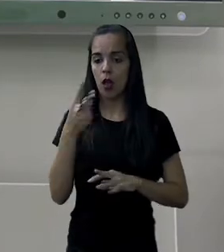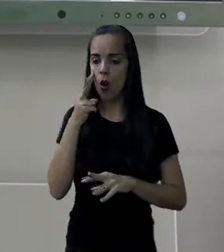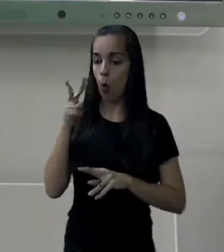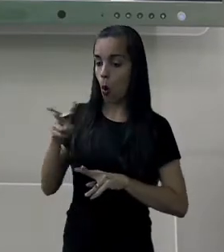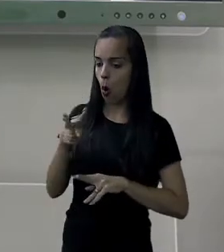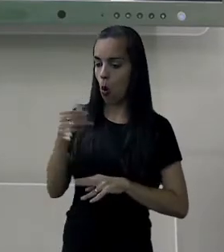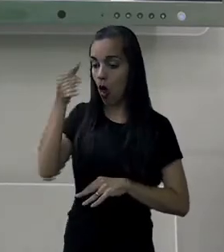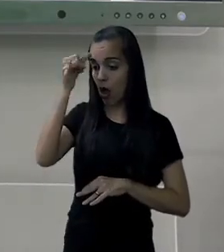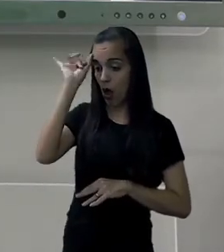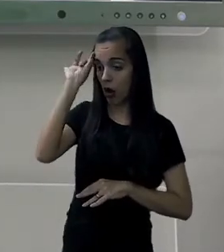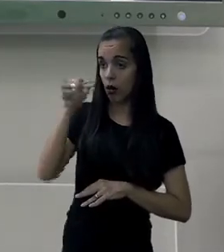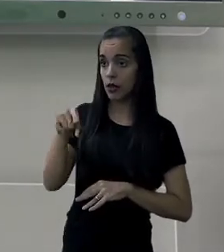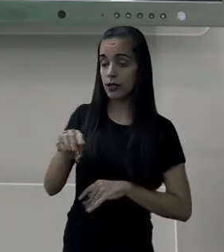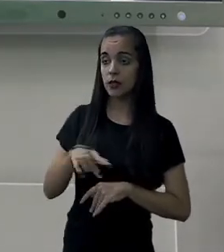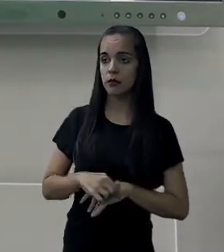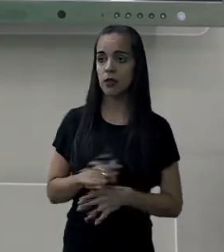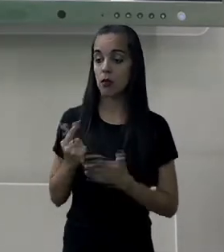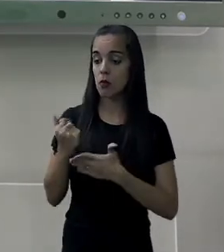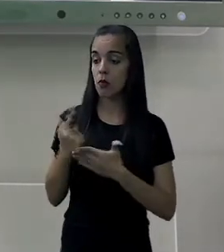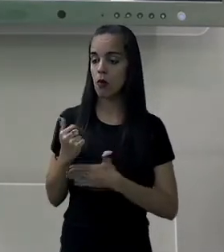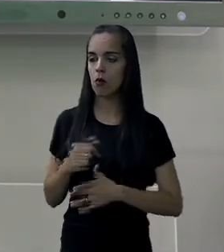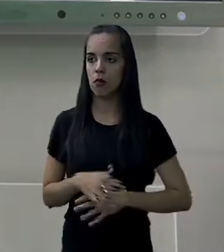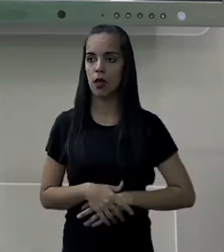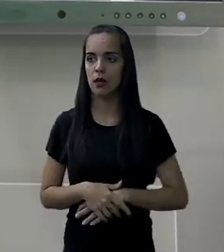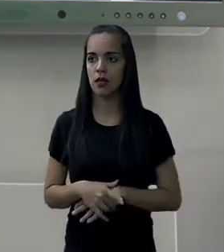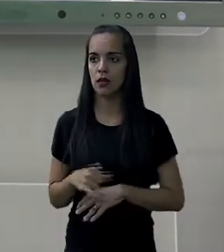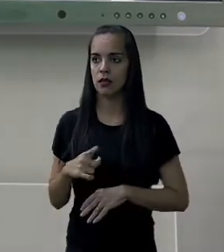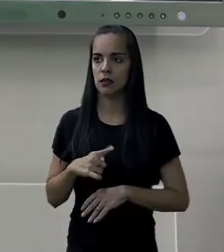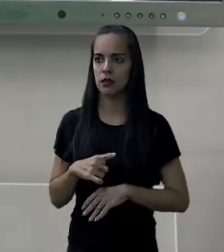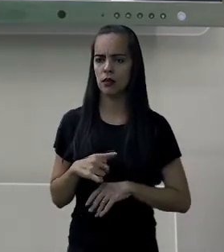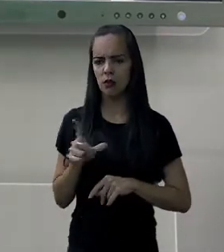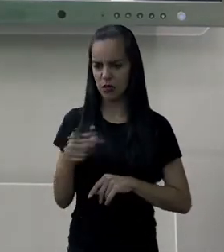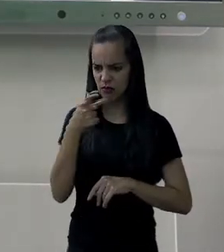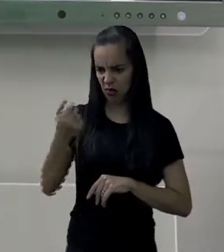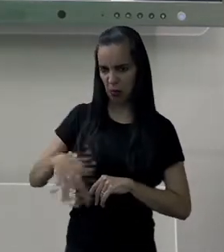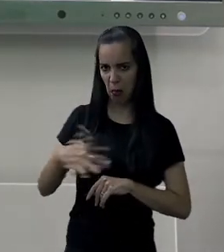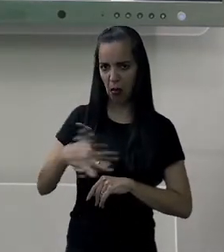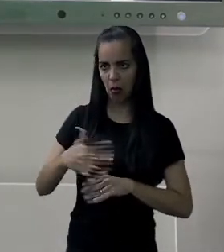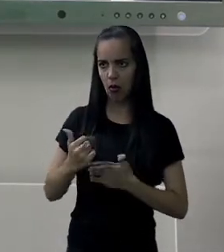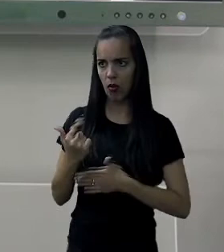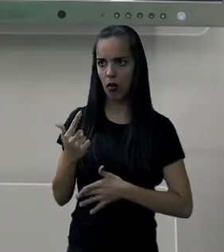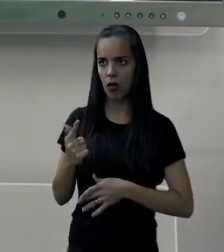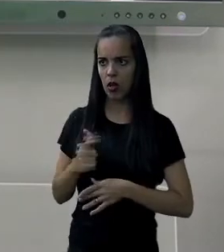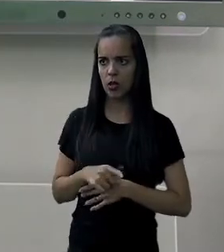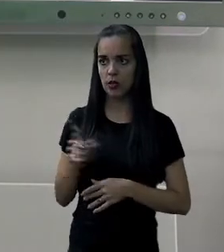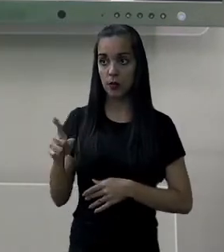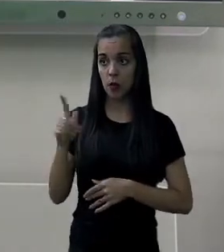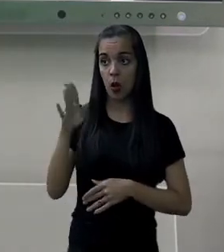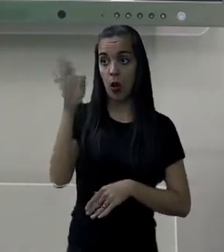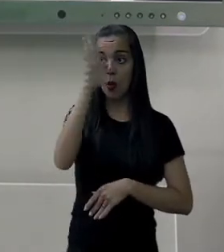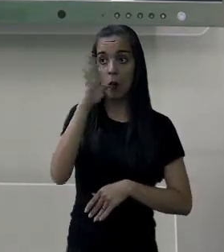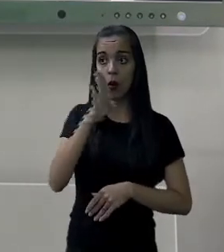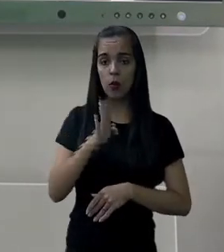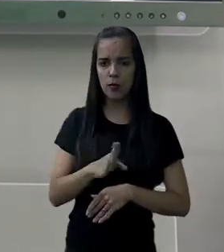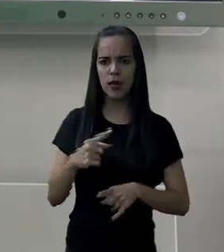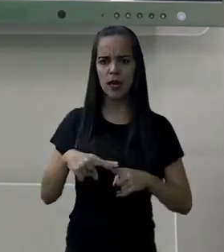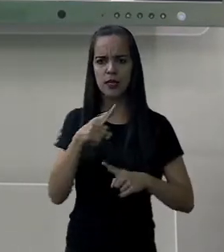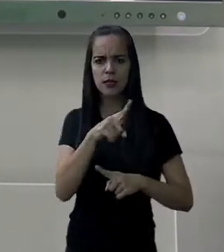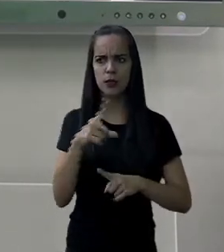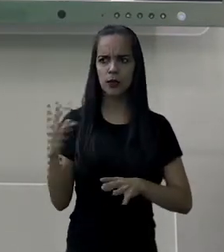mas, por exemplo, vai comprar carne. O Brasil é um grande exportador de